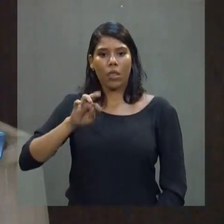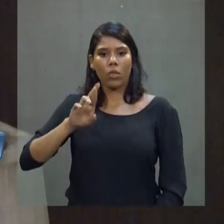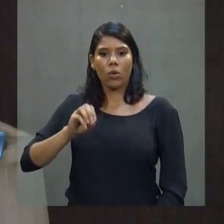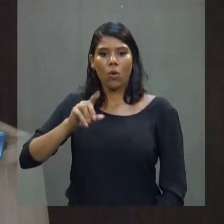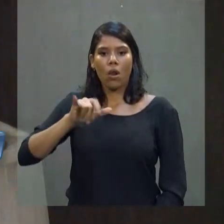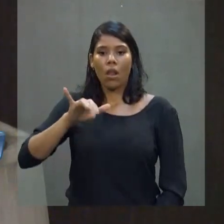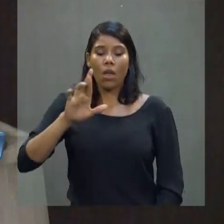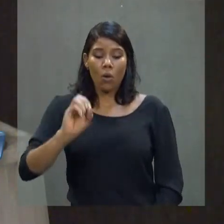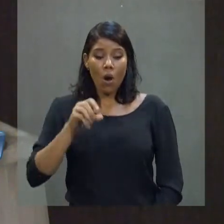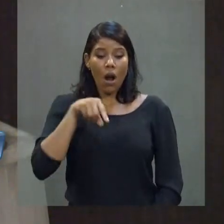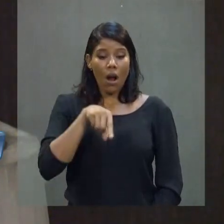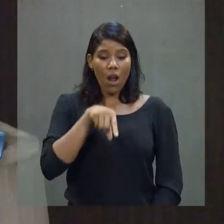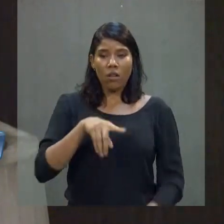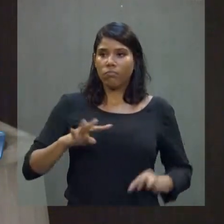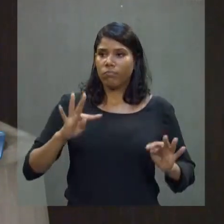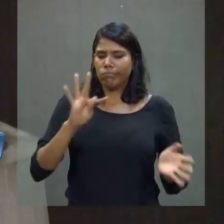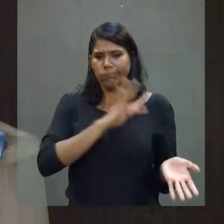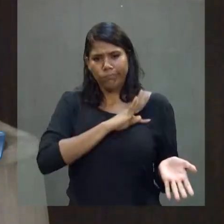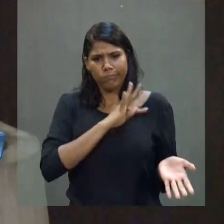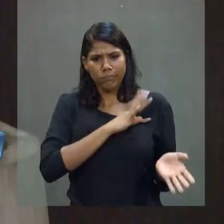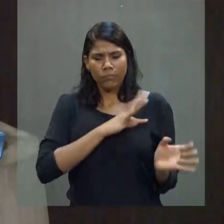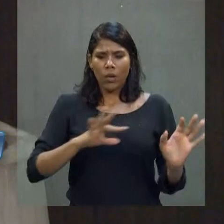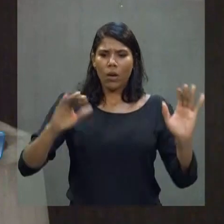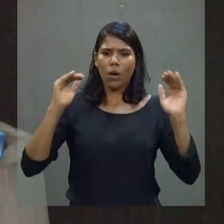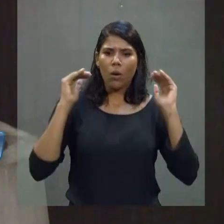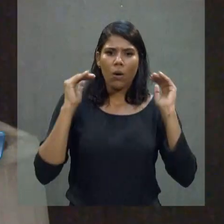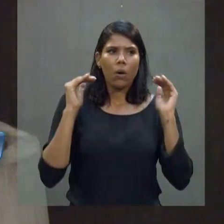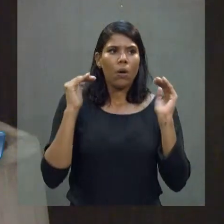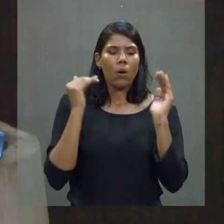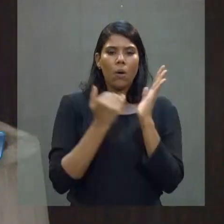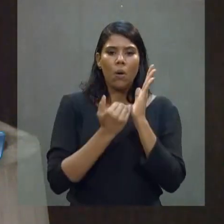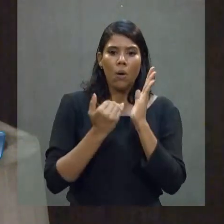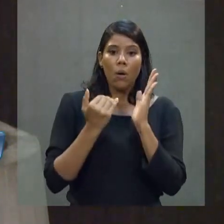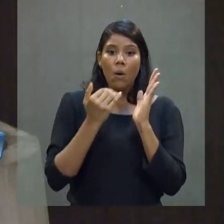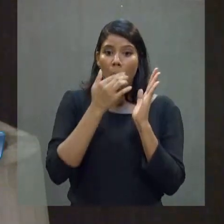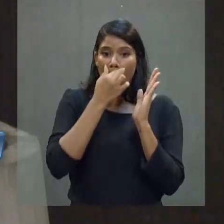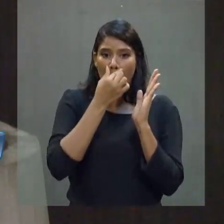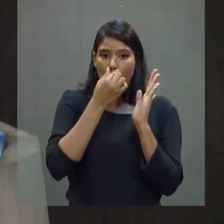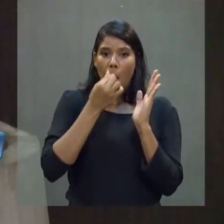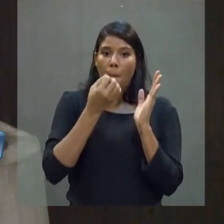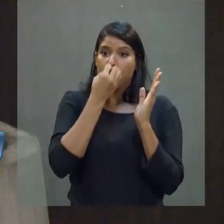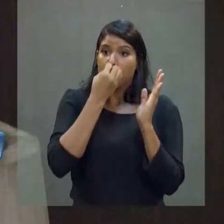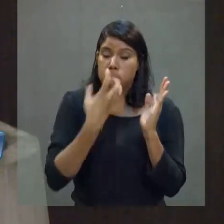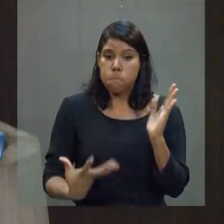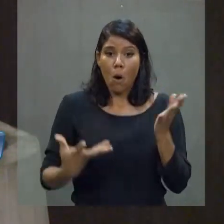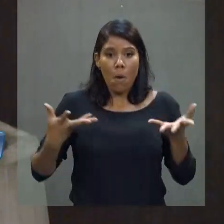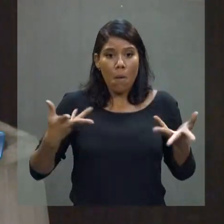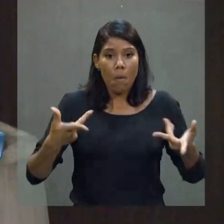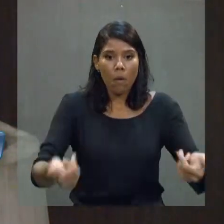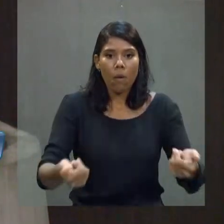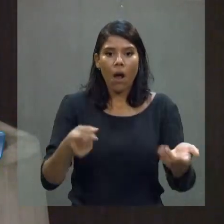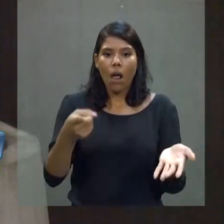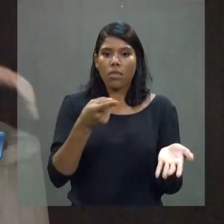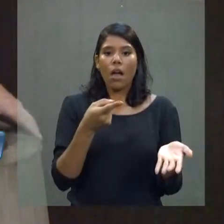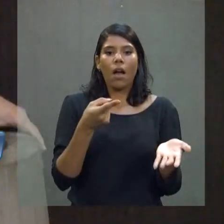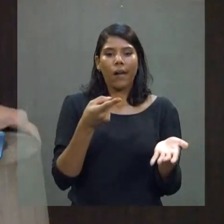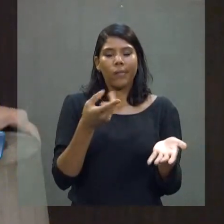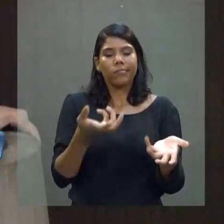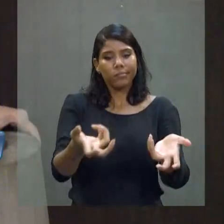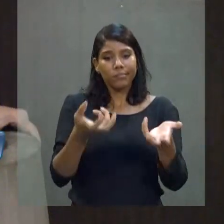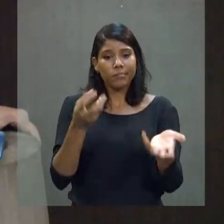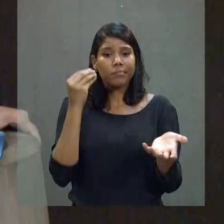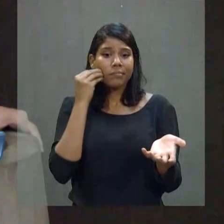capacidade técnica, são trabalhadores muito qualificados, estão não só protegendo seus empregos,